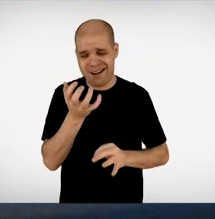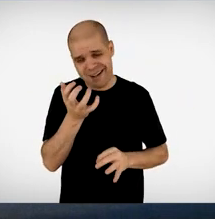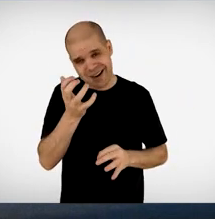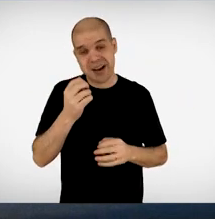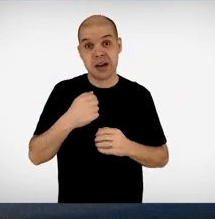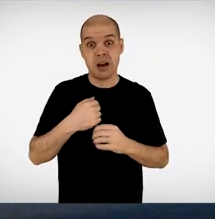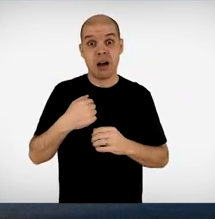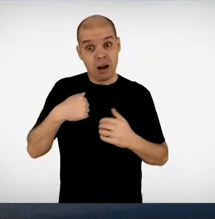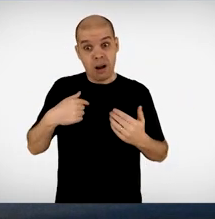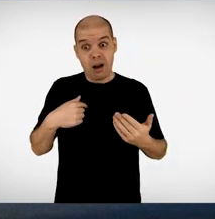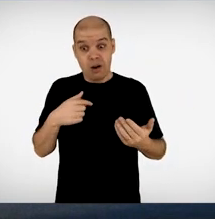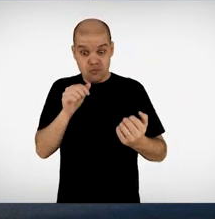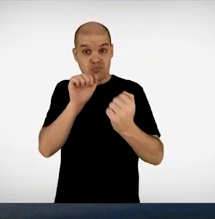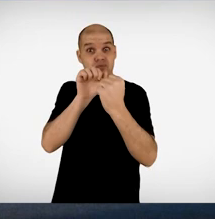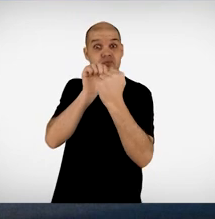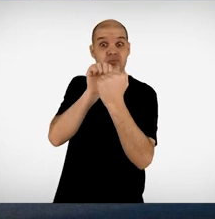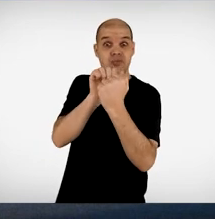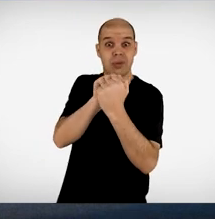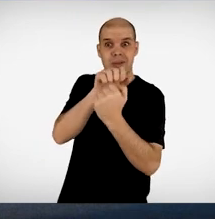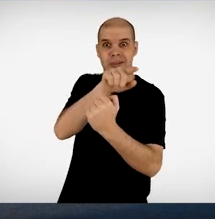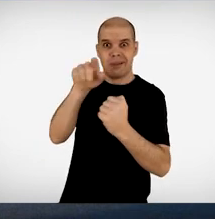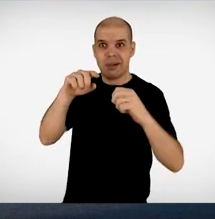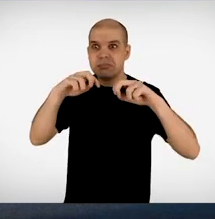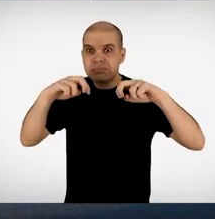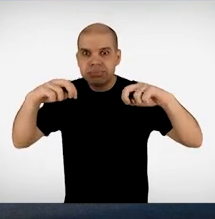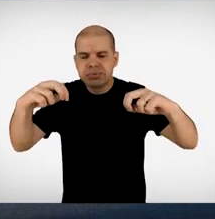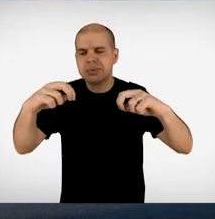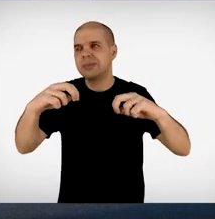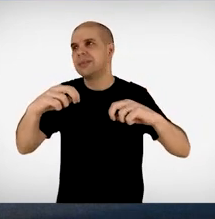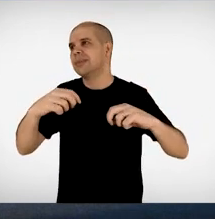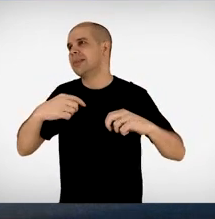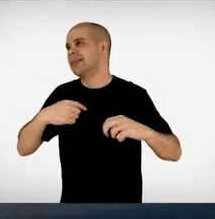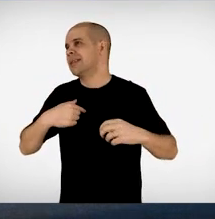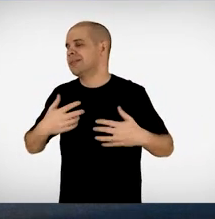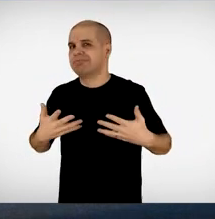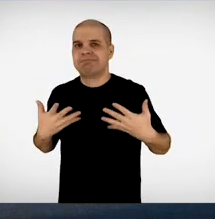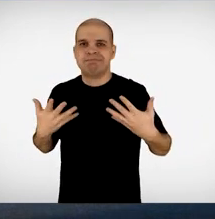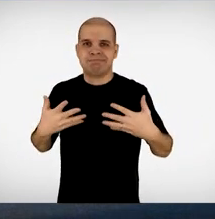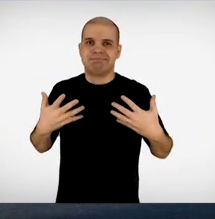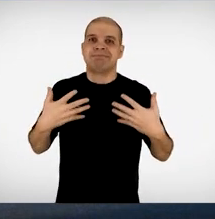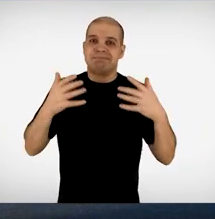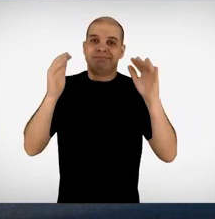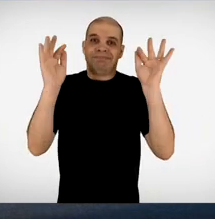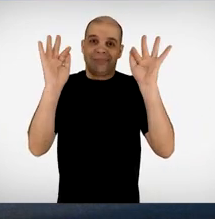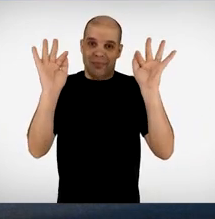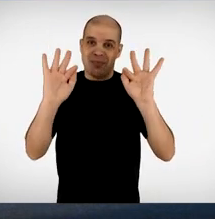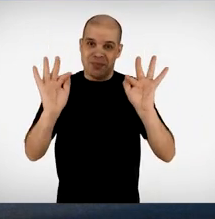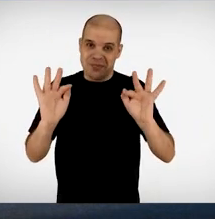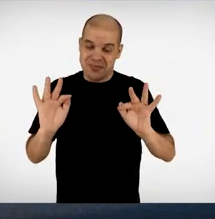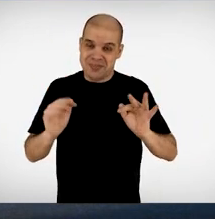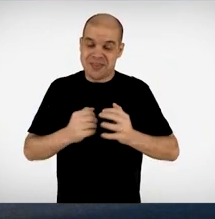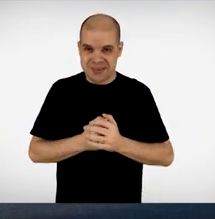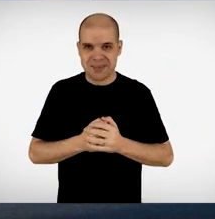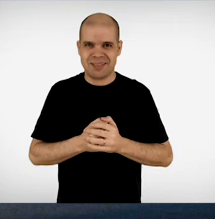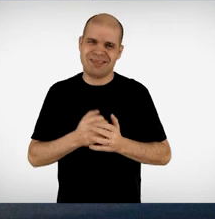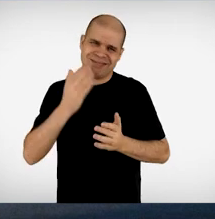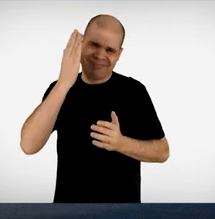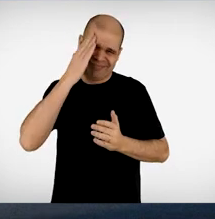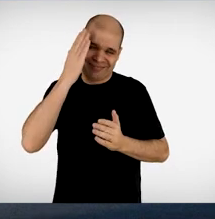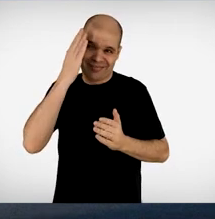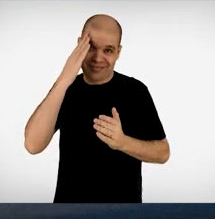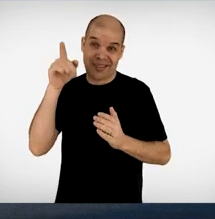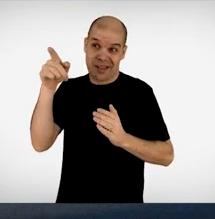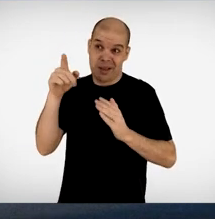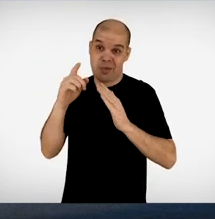interessa muito estar aqui com vocês hoje, fazendo a psicanálise e conversar aqui com outras pessoas, fora dessa, né, da